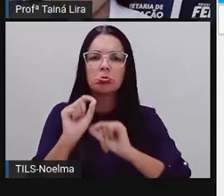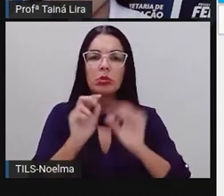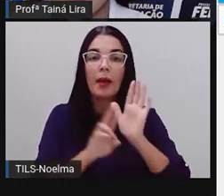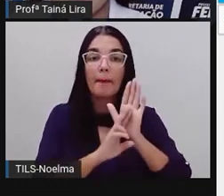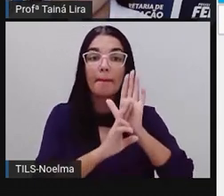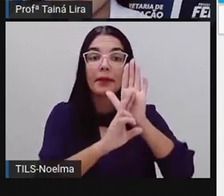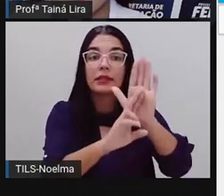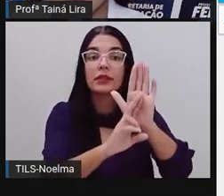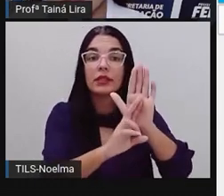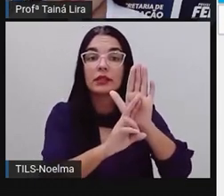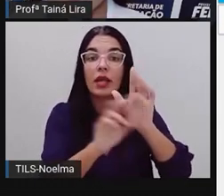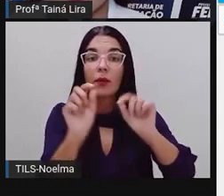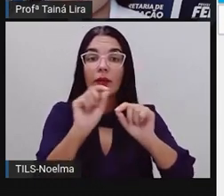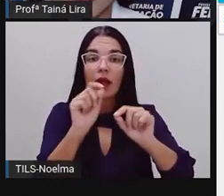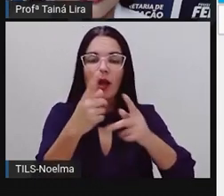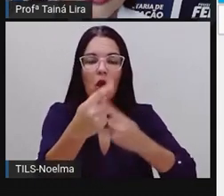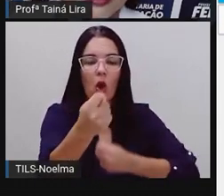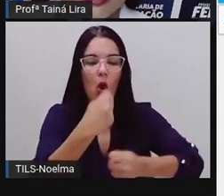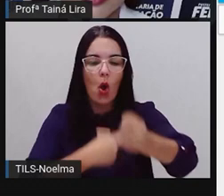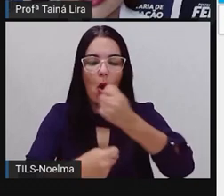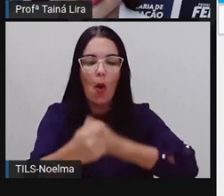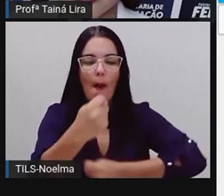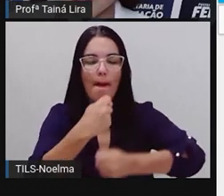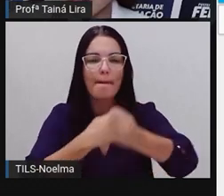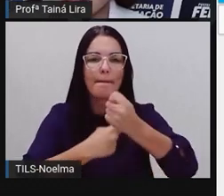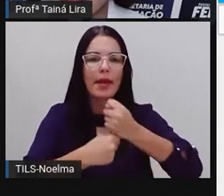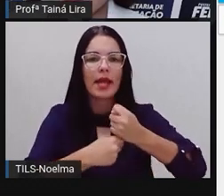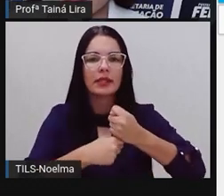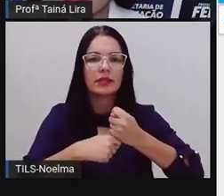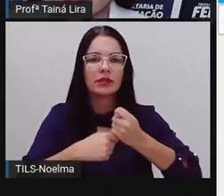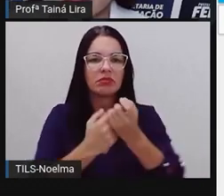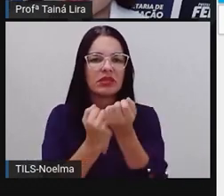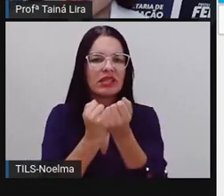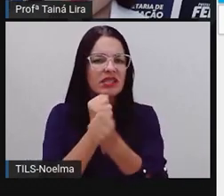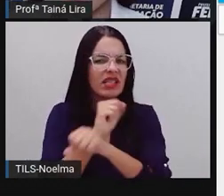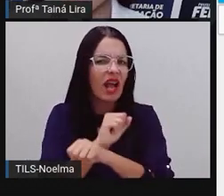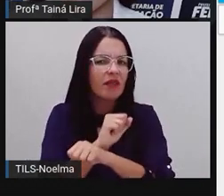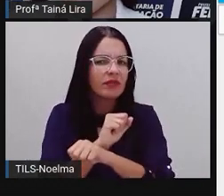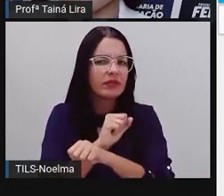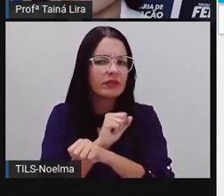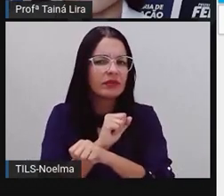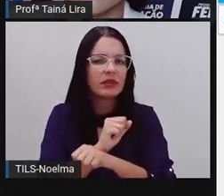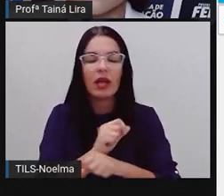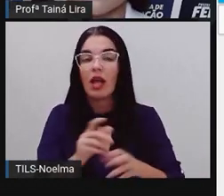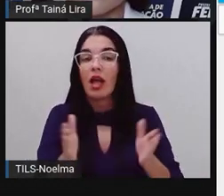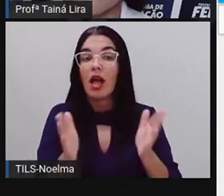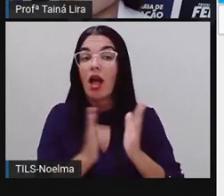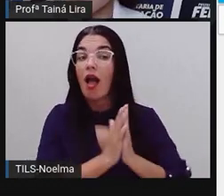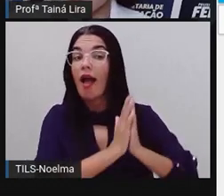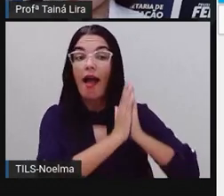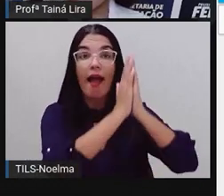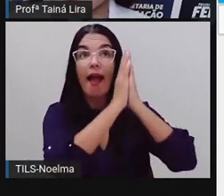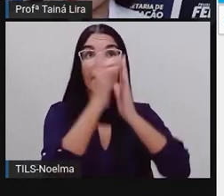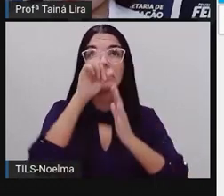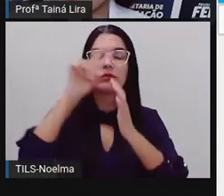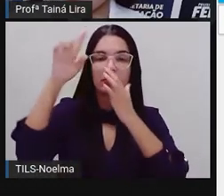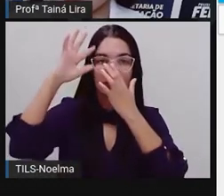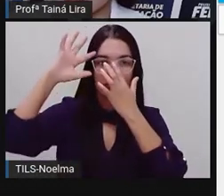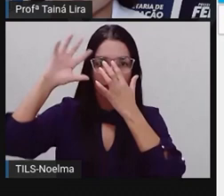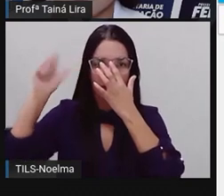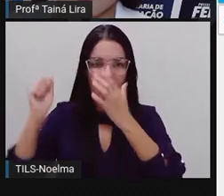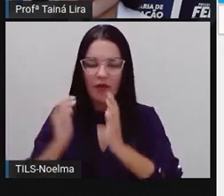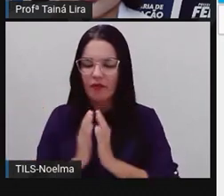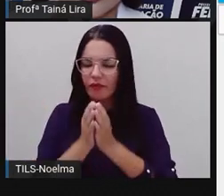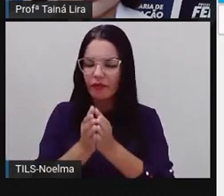é o comércio de escravos africanos escravizados a imagem aos Deuses africanos uma viagem